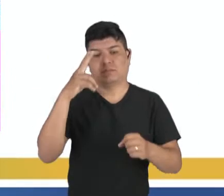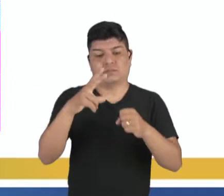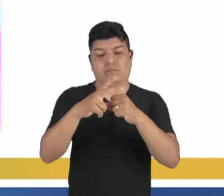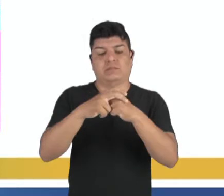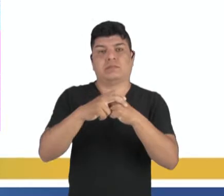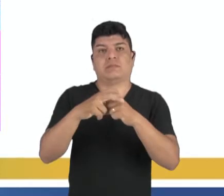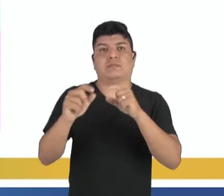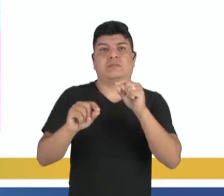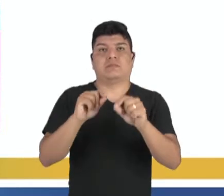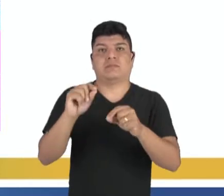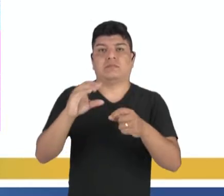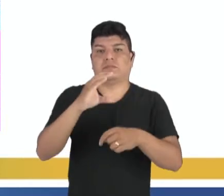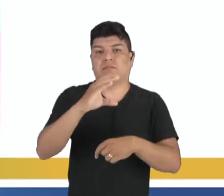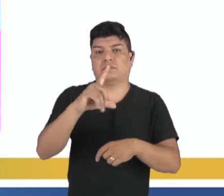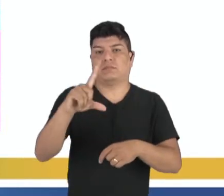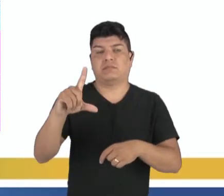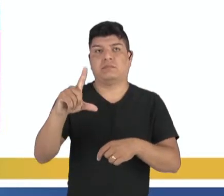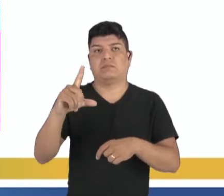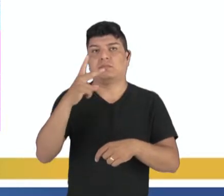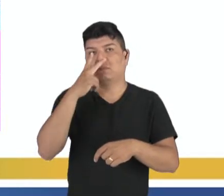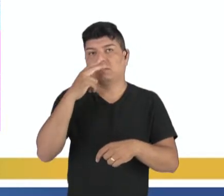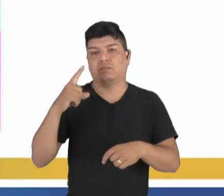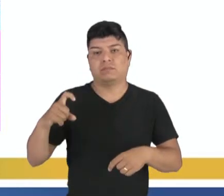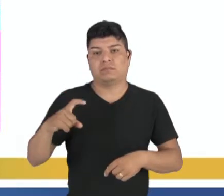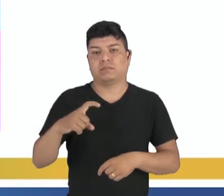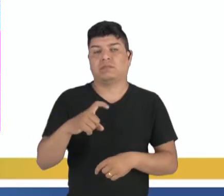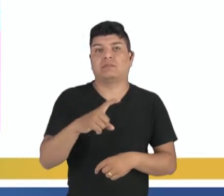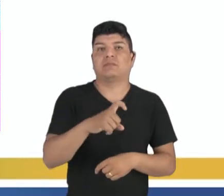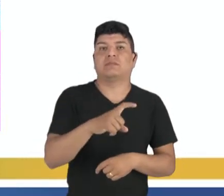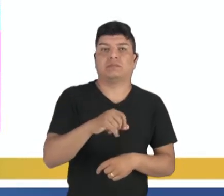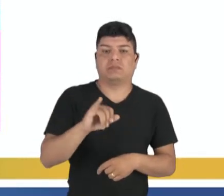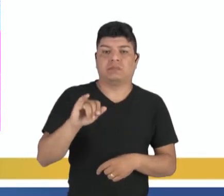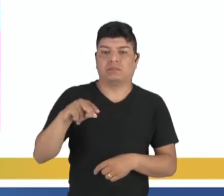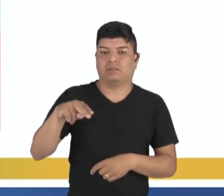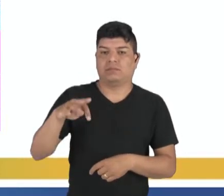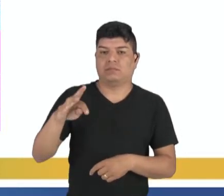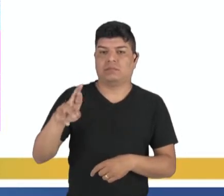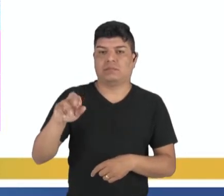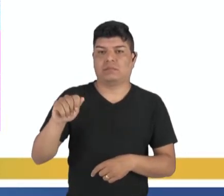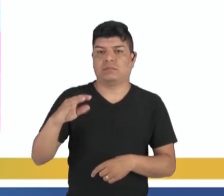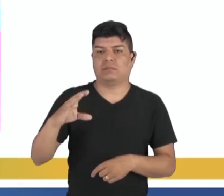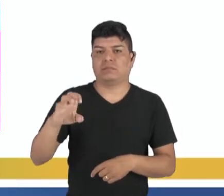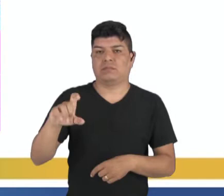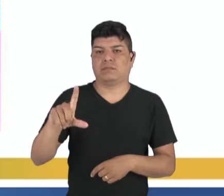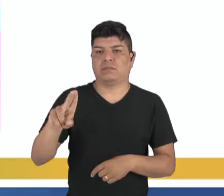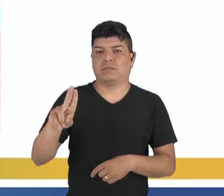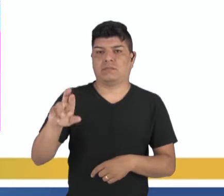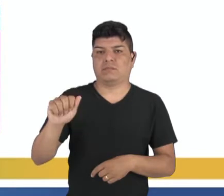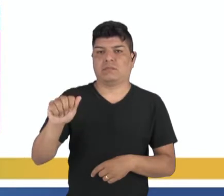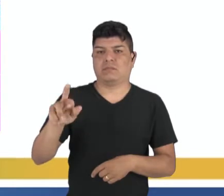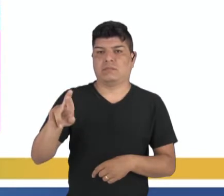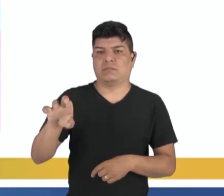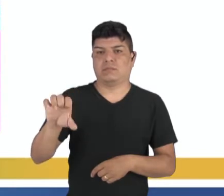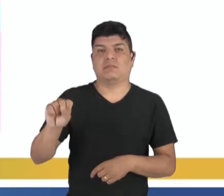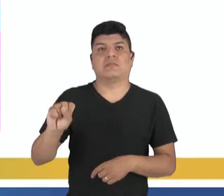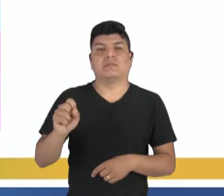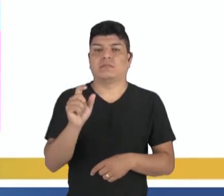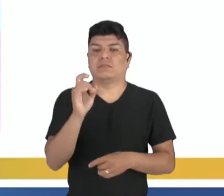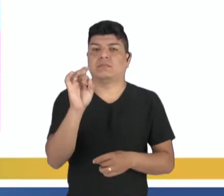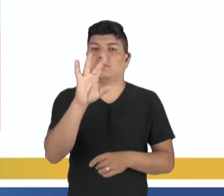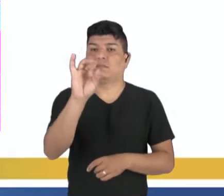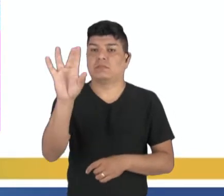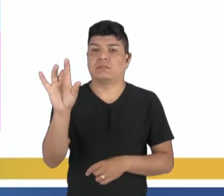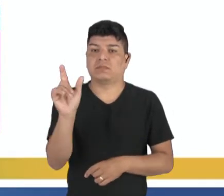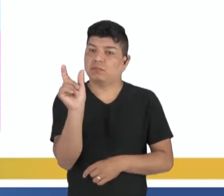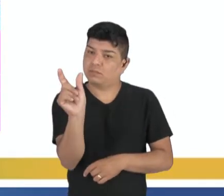os vírus eles são classificados como parasitas intracelulares obrigatórios. Vamos ver cada uma dessas palavrinhas